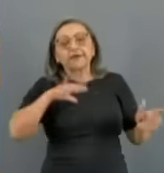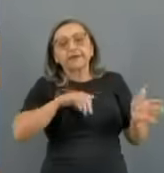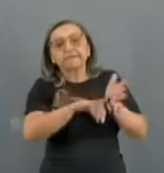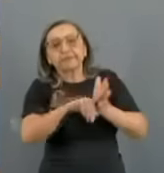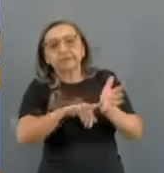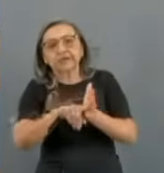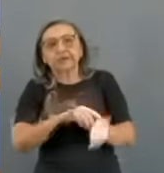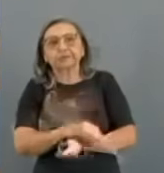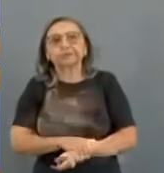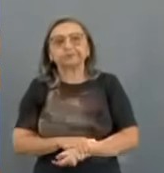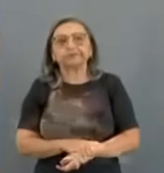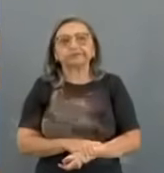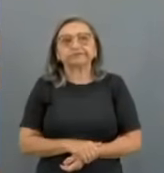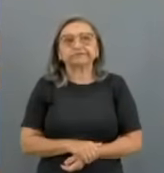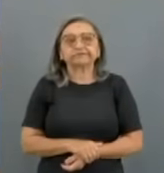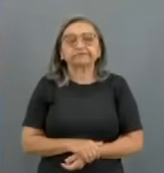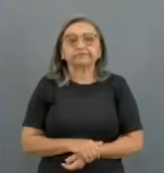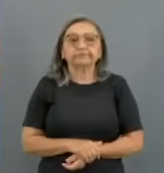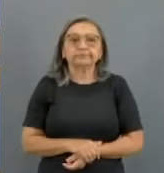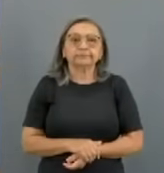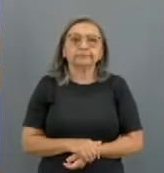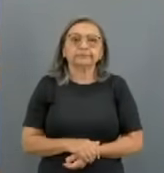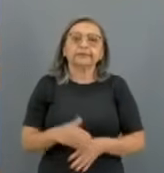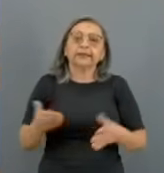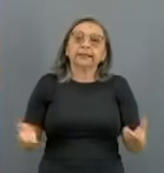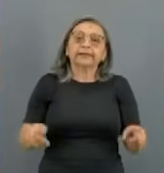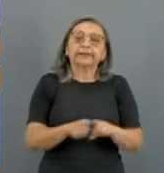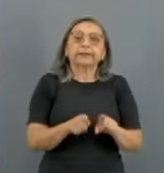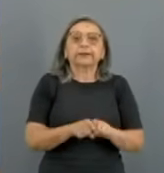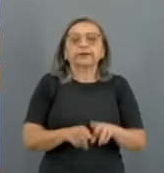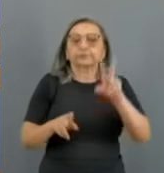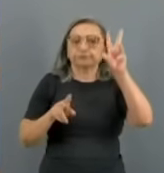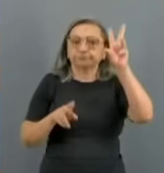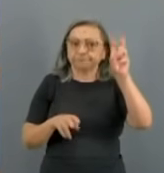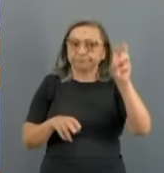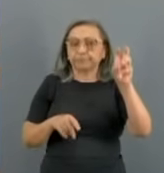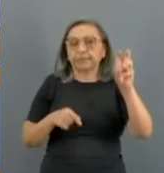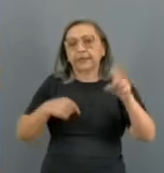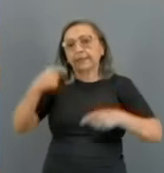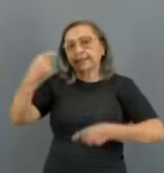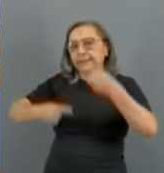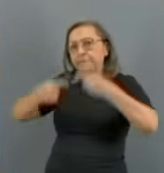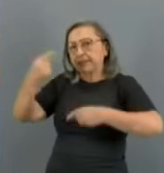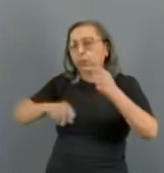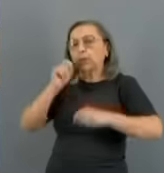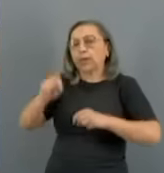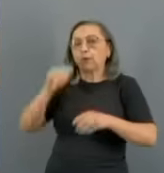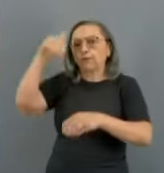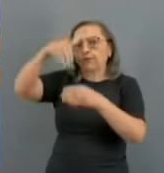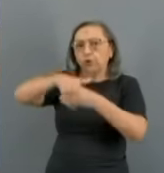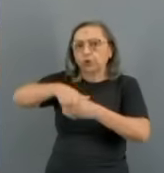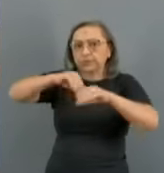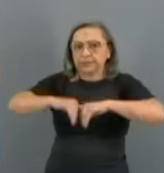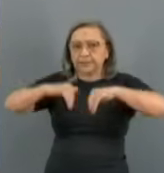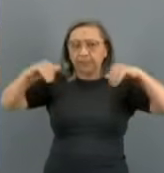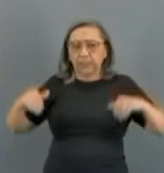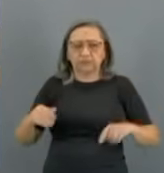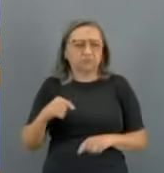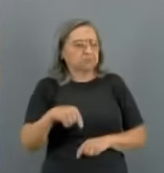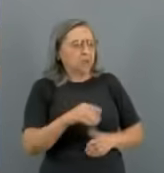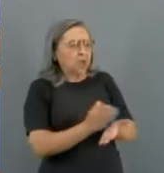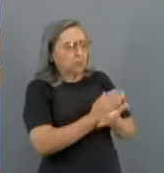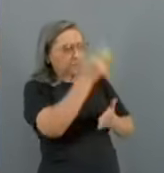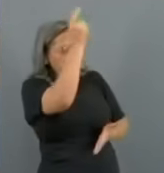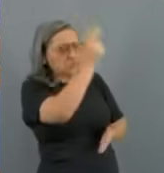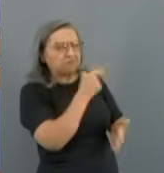eu preciso fazer um parênteses para debater minimamente o voto em separado. Alguém disse na imprensa o